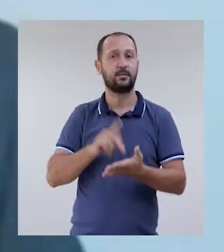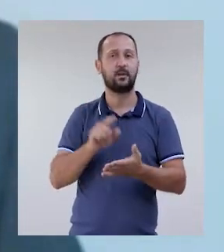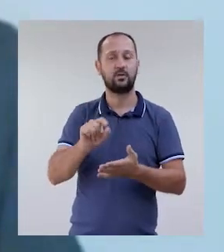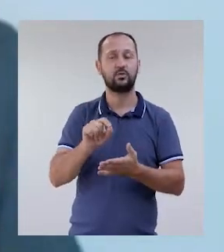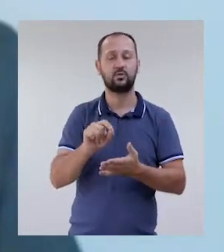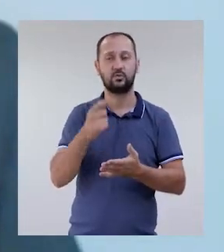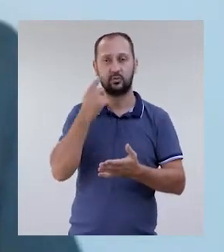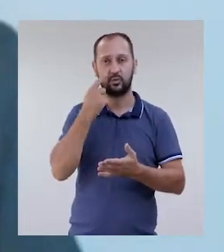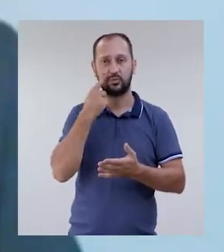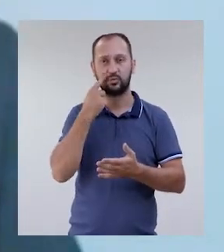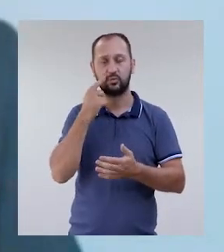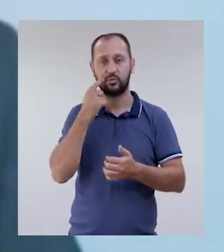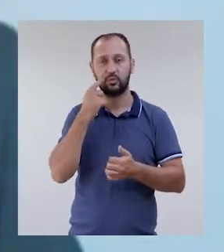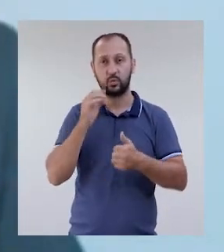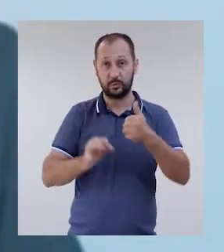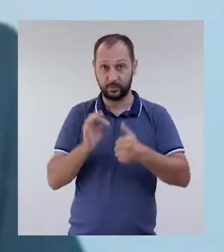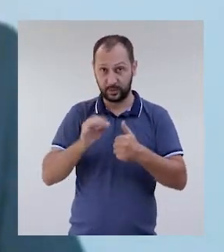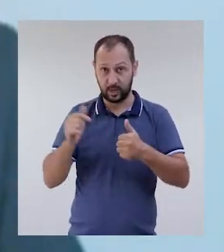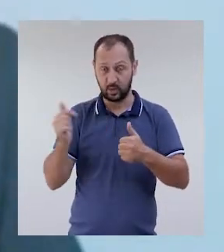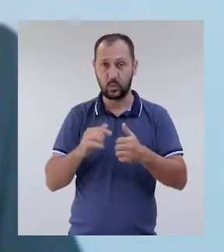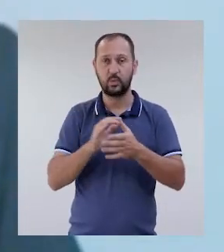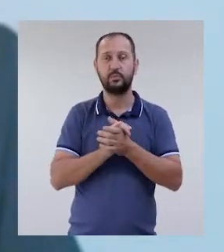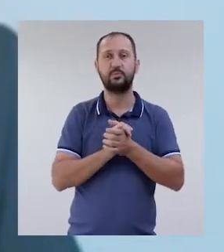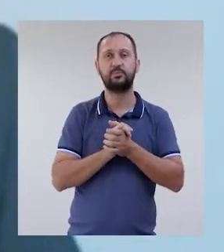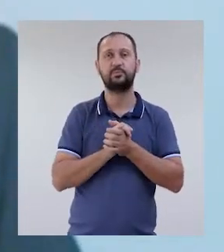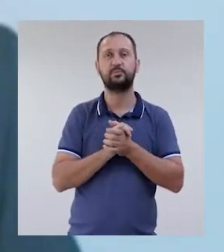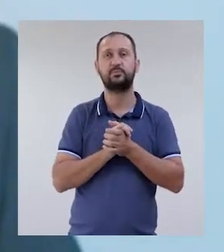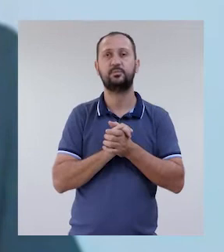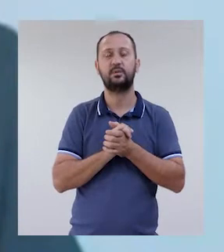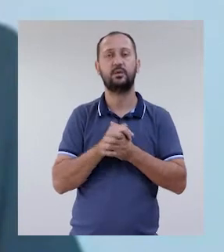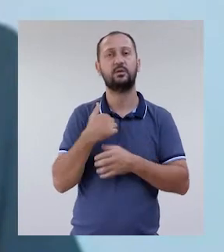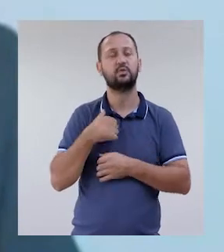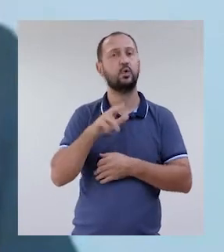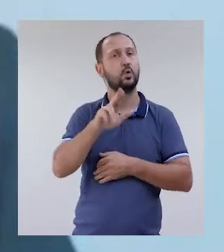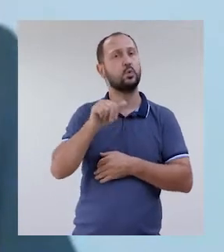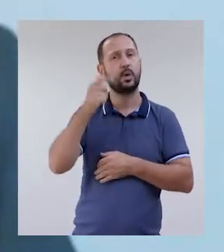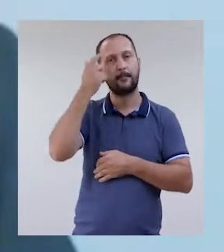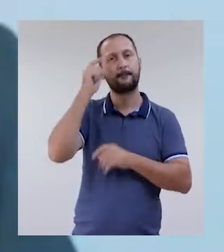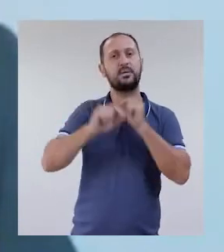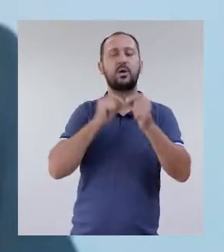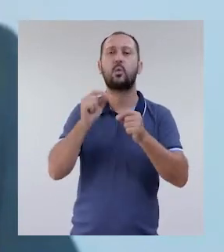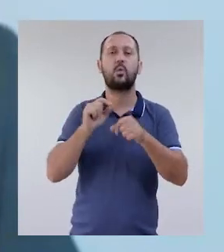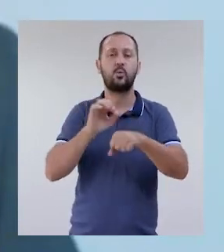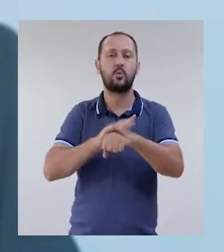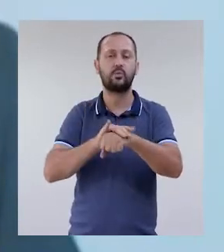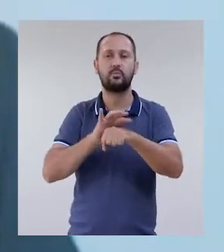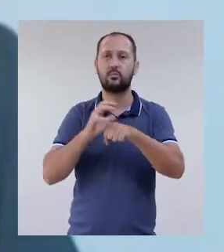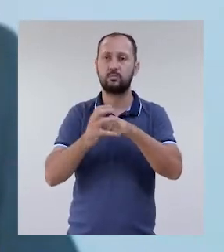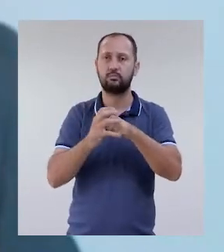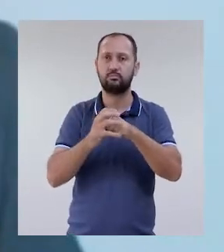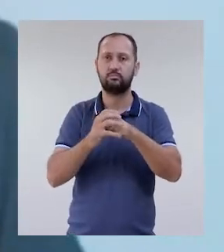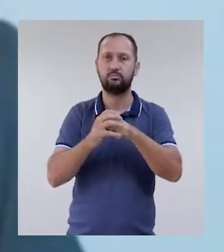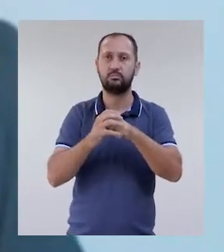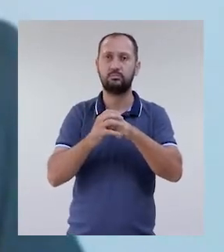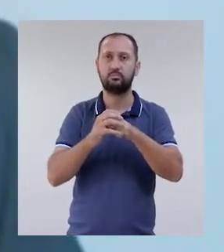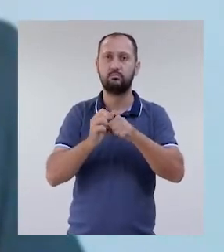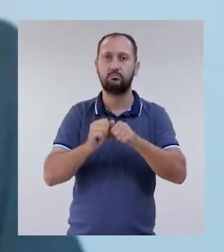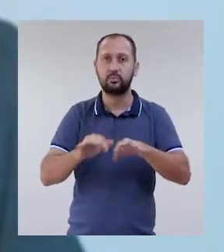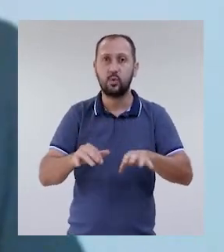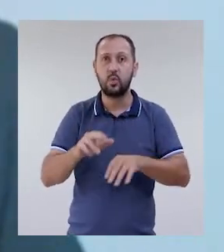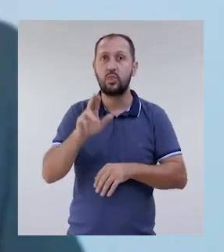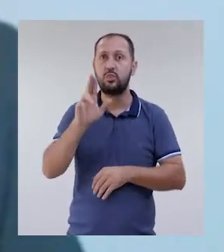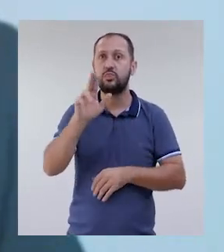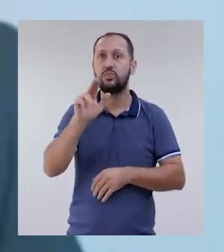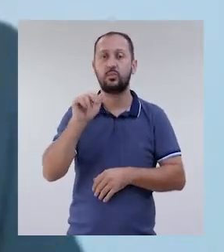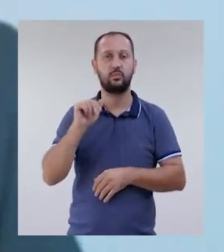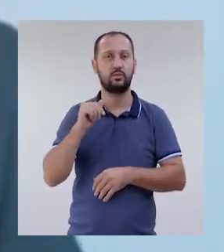o nosso tribunal, por incrível que pareça, e evidente que sem nunca imaginar um cenário de pandemia como esse, o tribunal